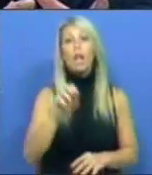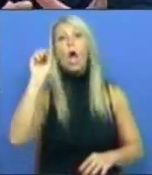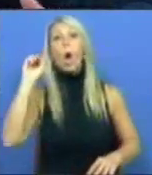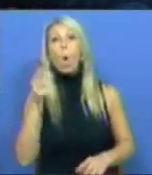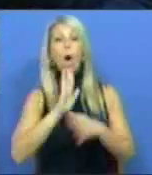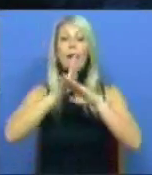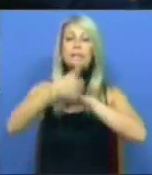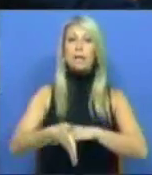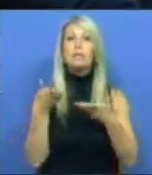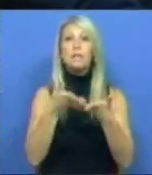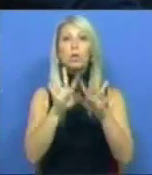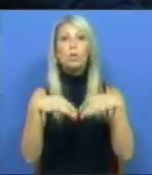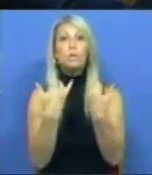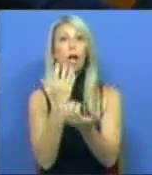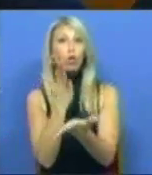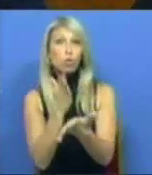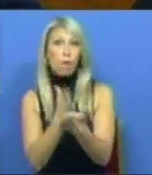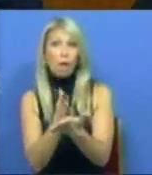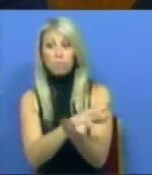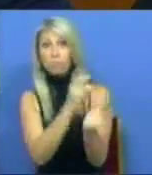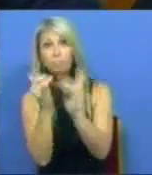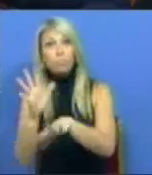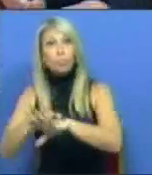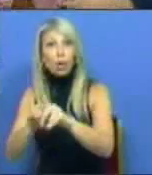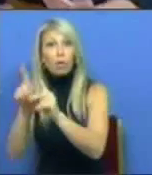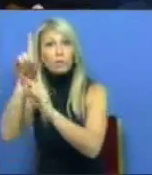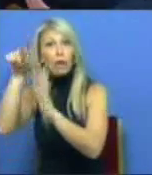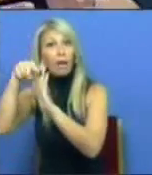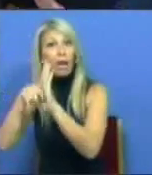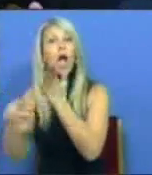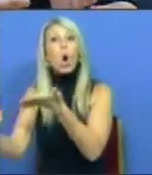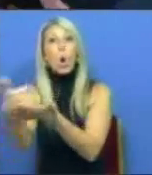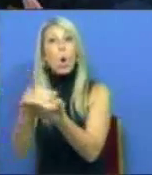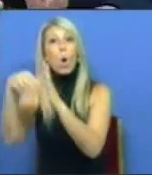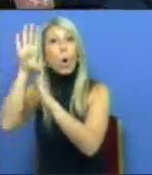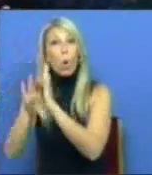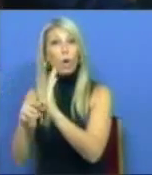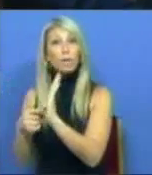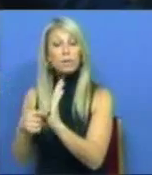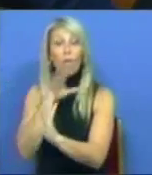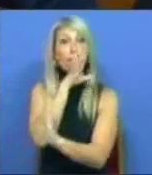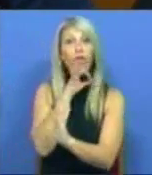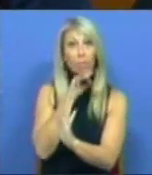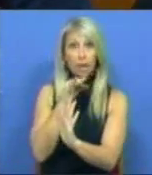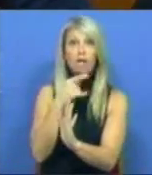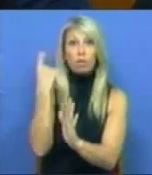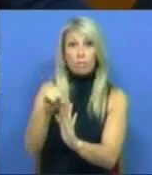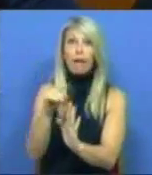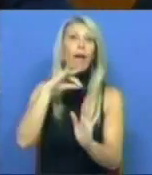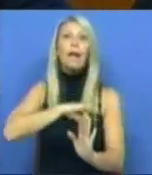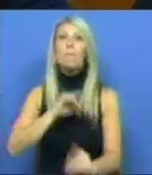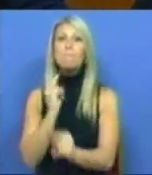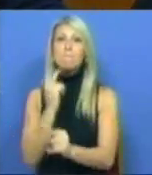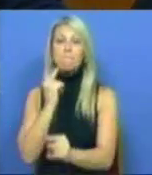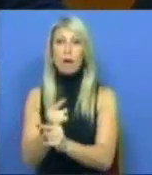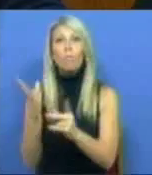social escolar, com a condição de recursos, diminui. Ou seja, famílias que mantêm o mesmo rendimento, como a contabilização